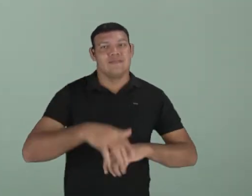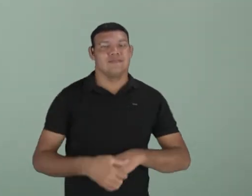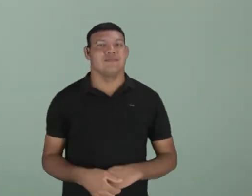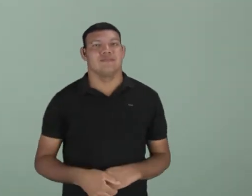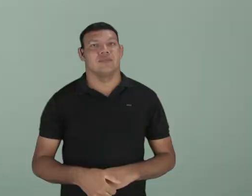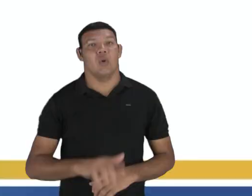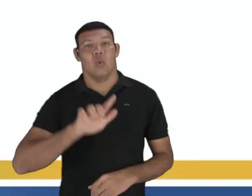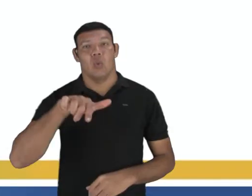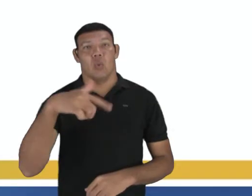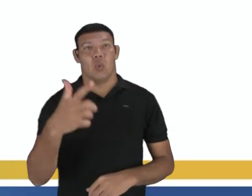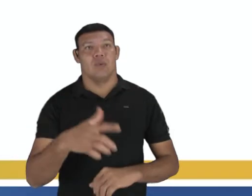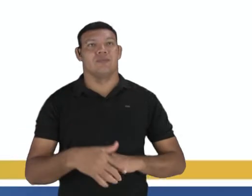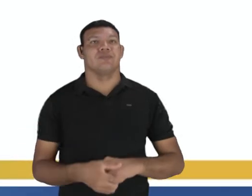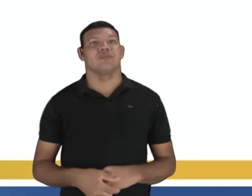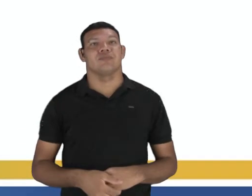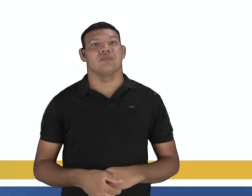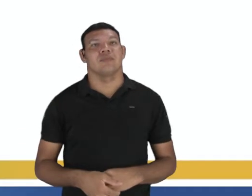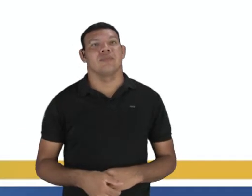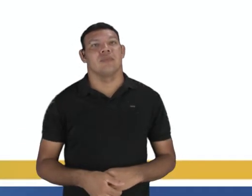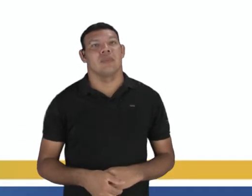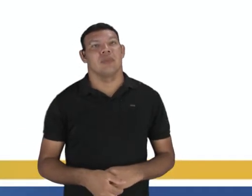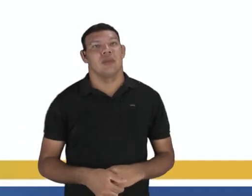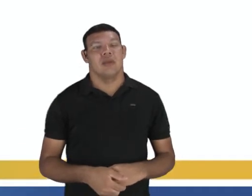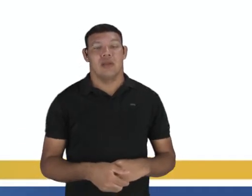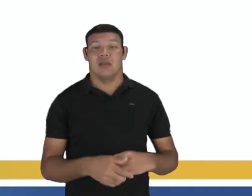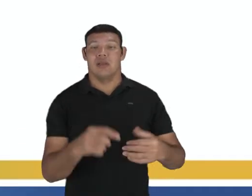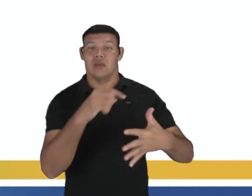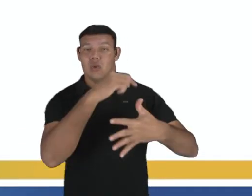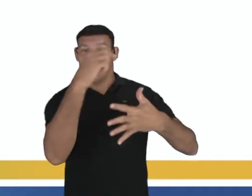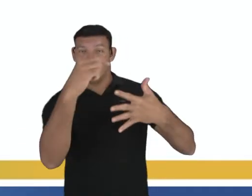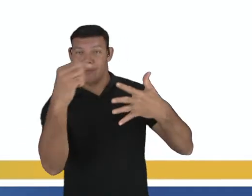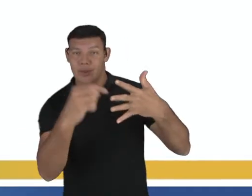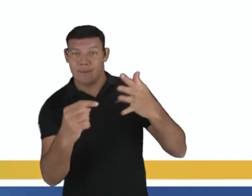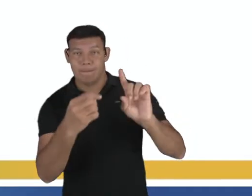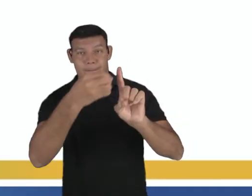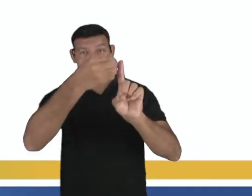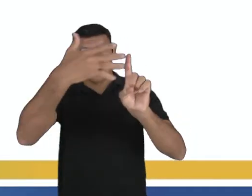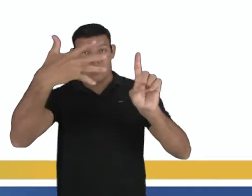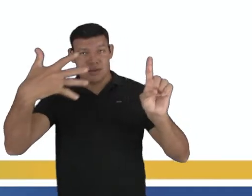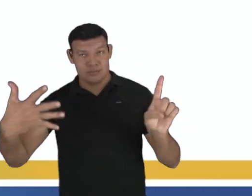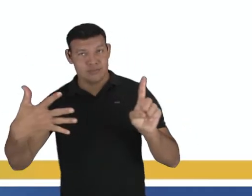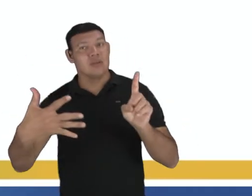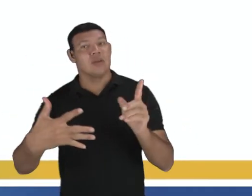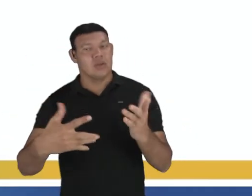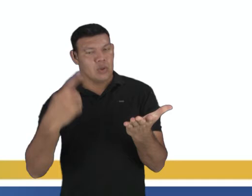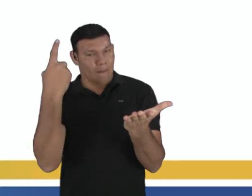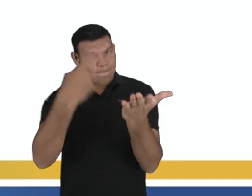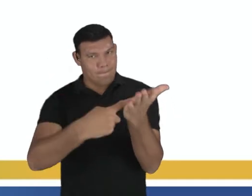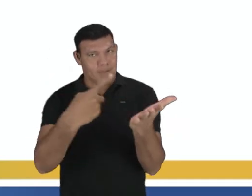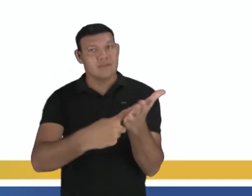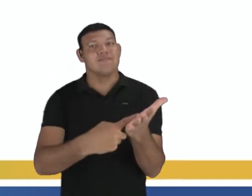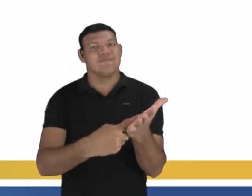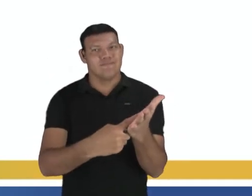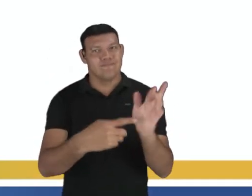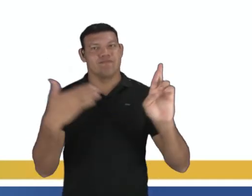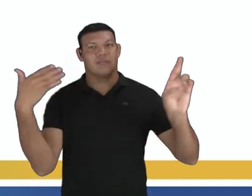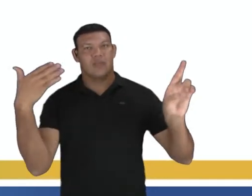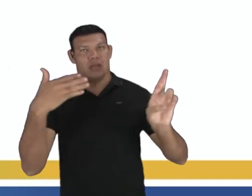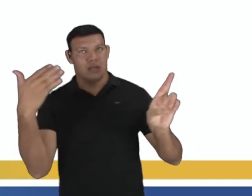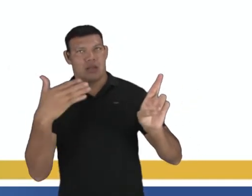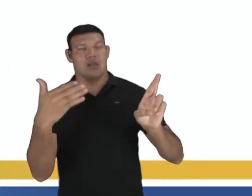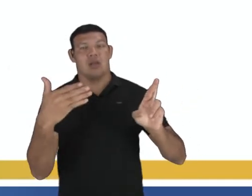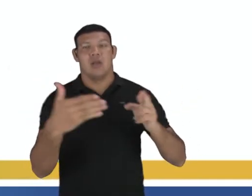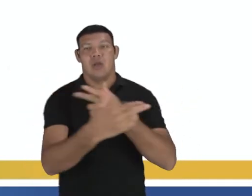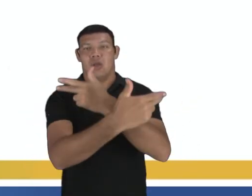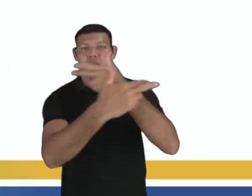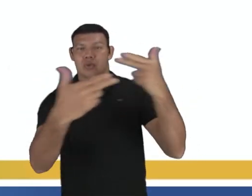Outro operador, operador de conformidade. São aqueles que fazem referência a algo